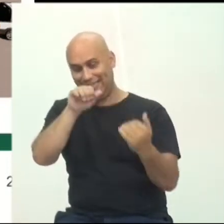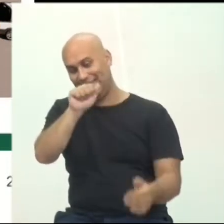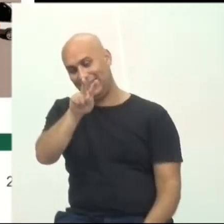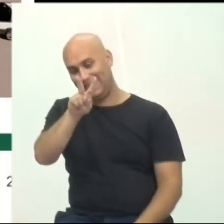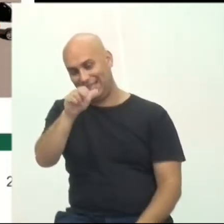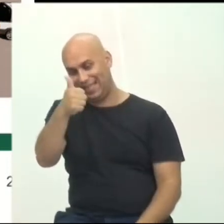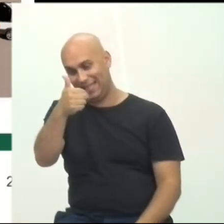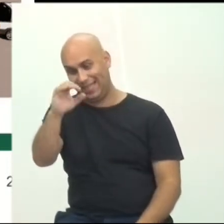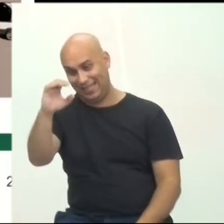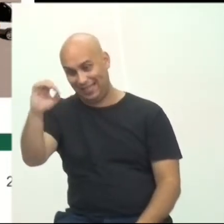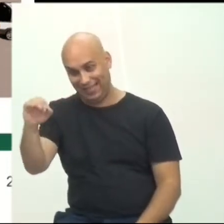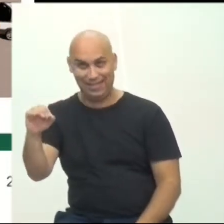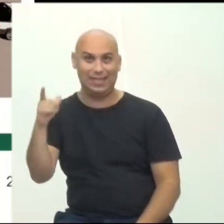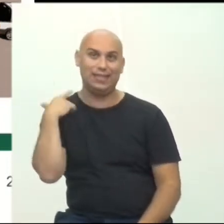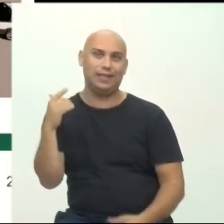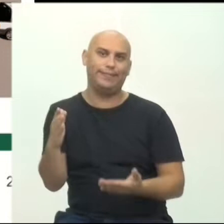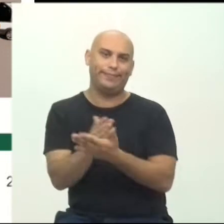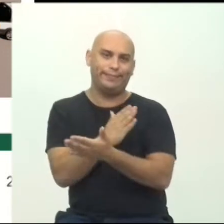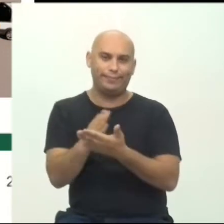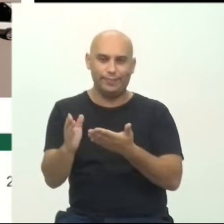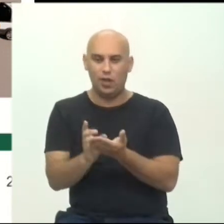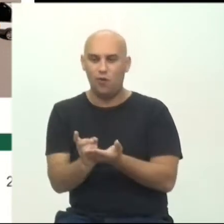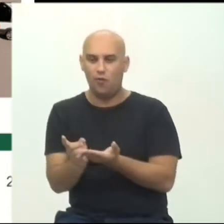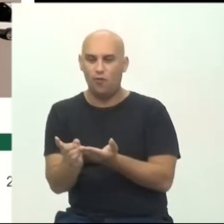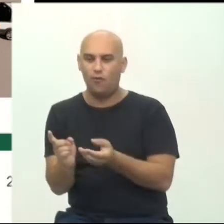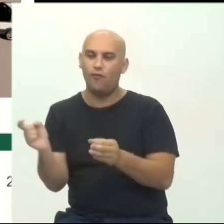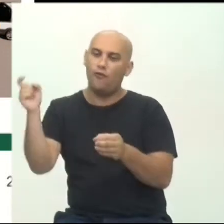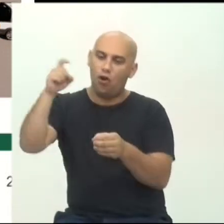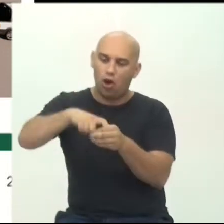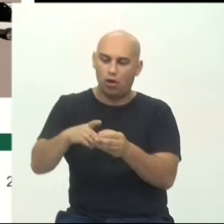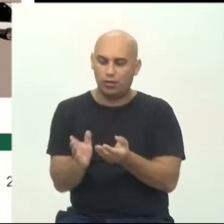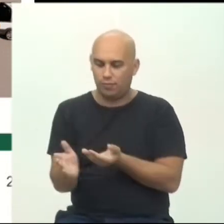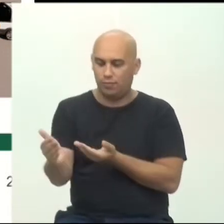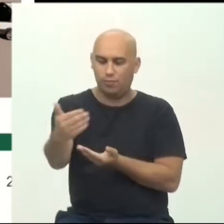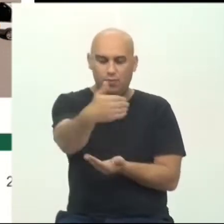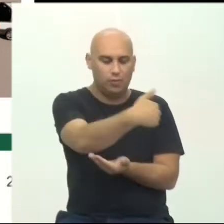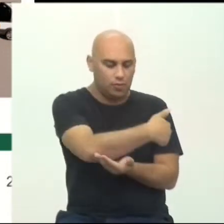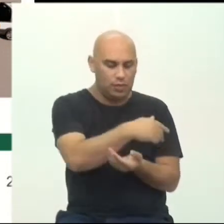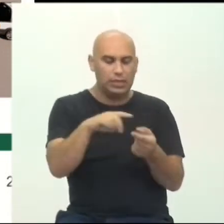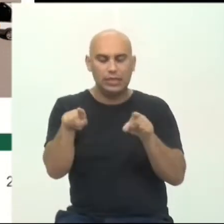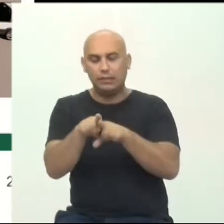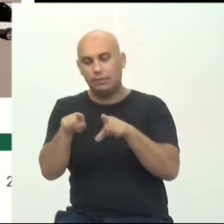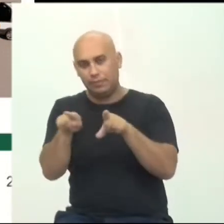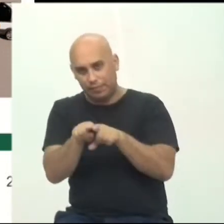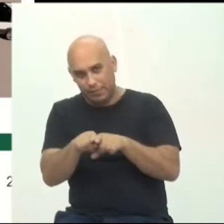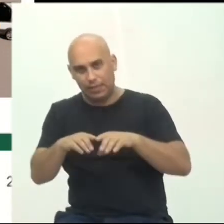retorno, pontos de cruzamento, isso tudo foi levado em consideração.